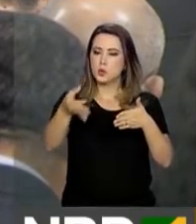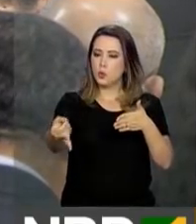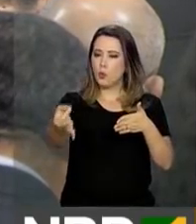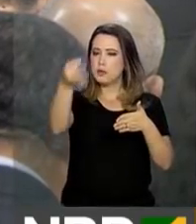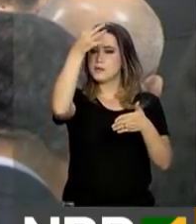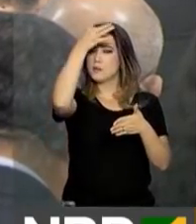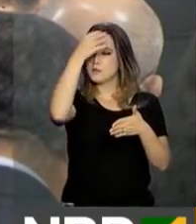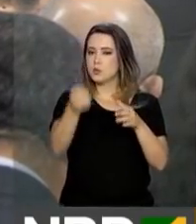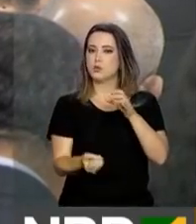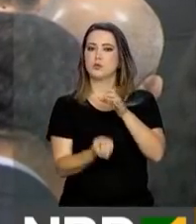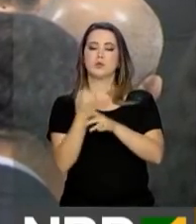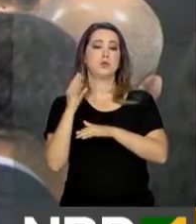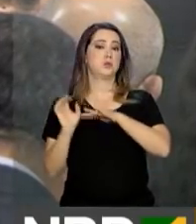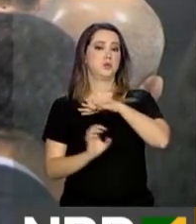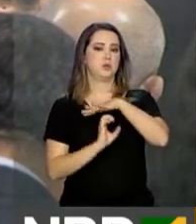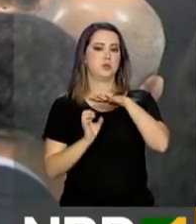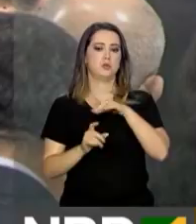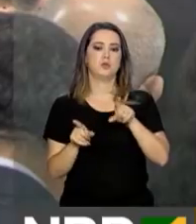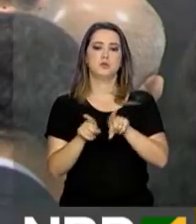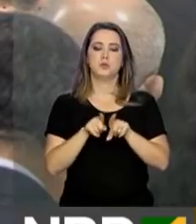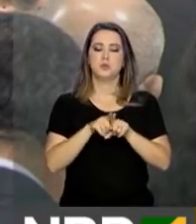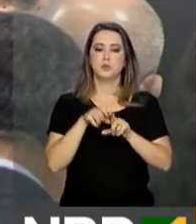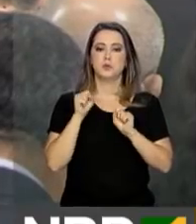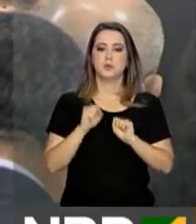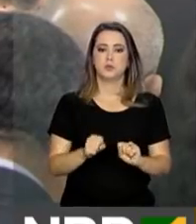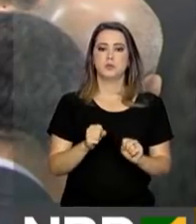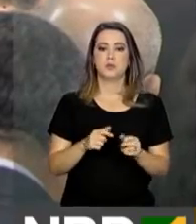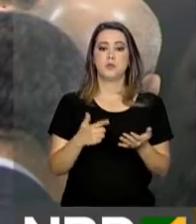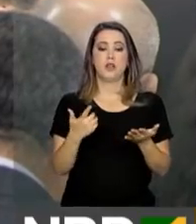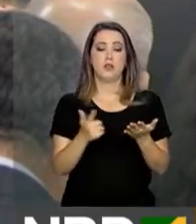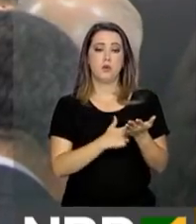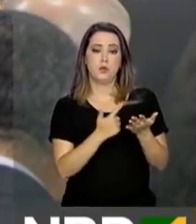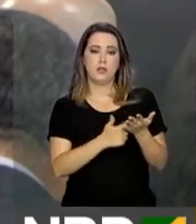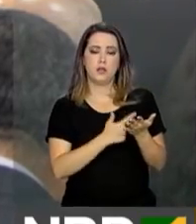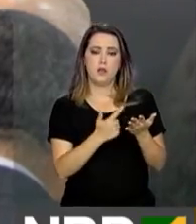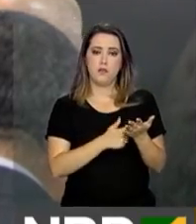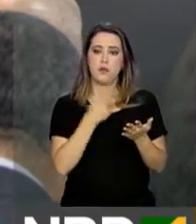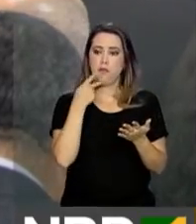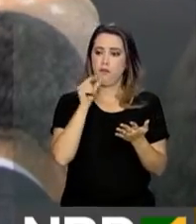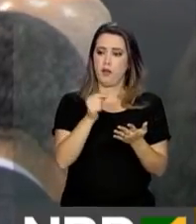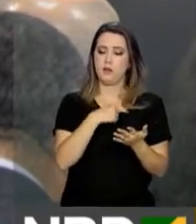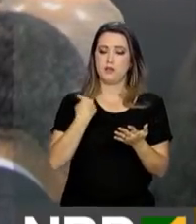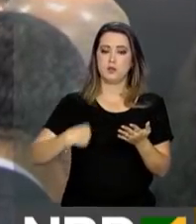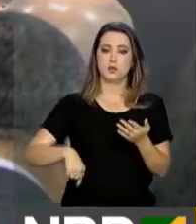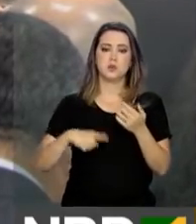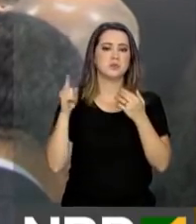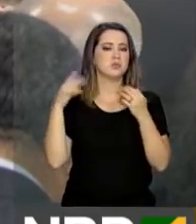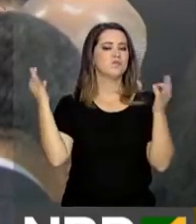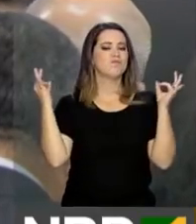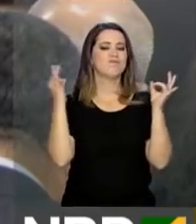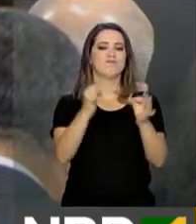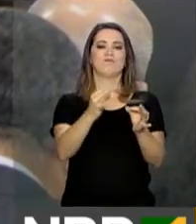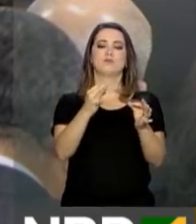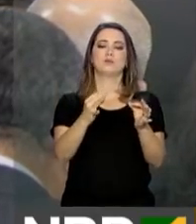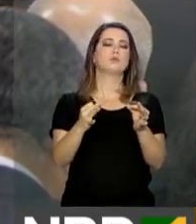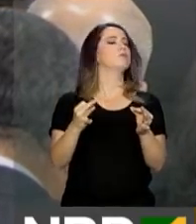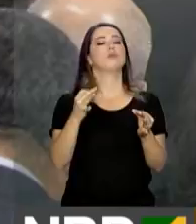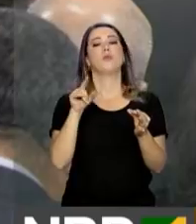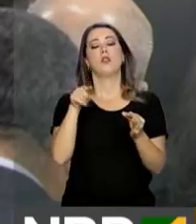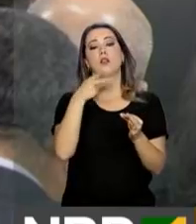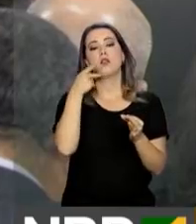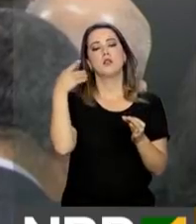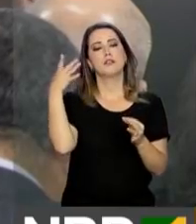empreendedor até se me permitem a um livro do que se ela sobre a china é uma coisa maravilhosa ele